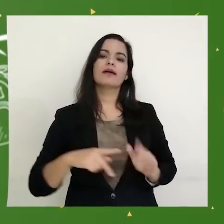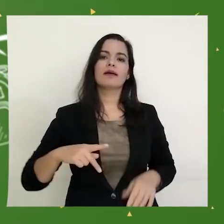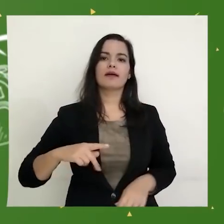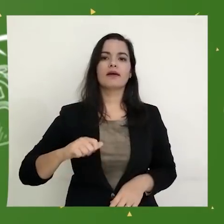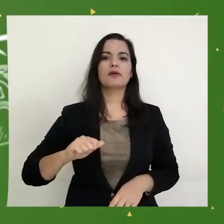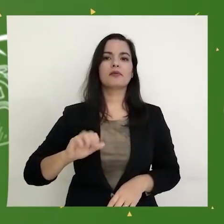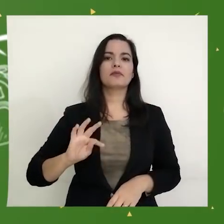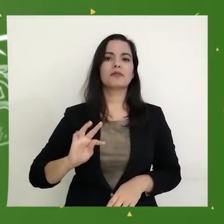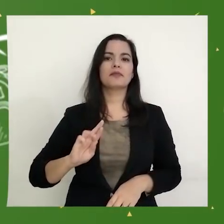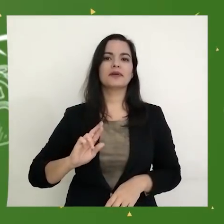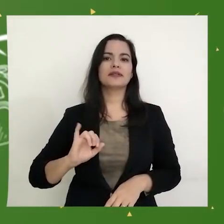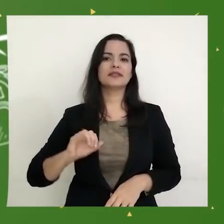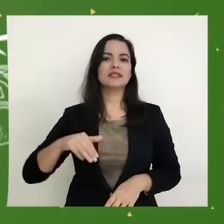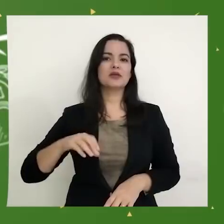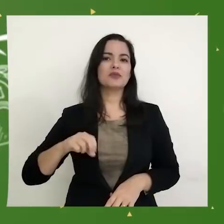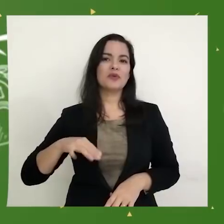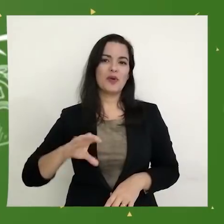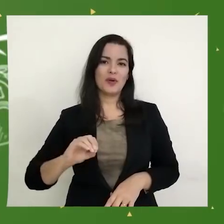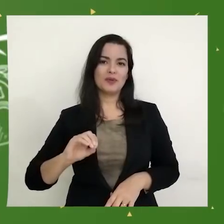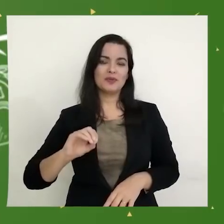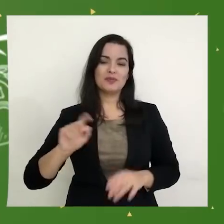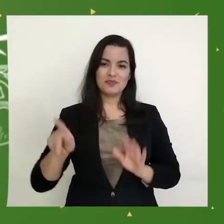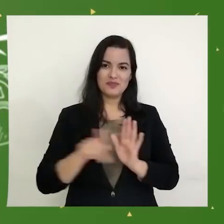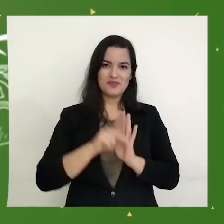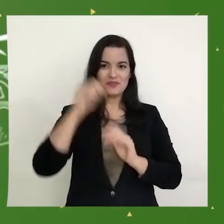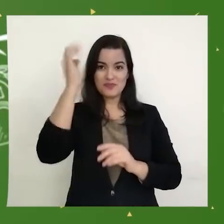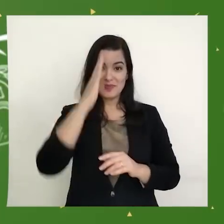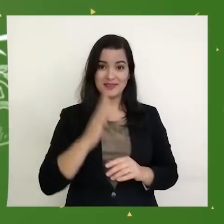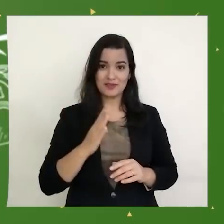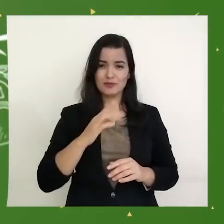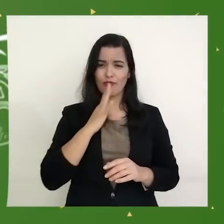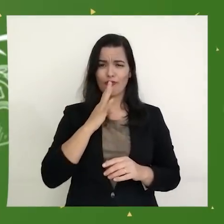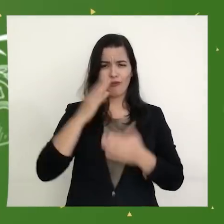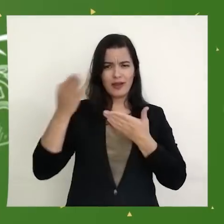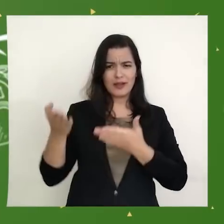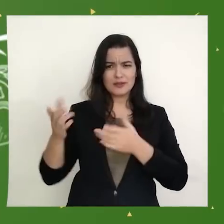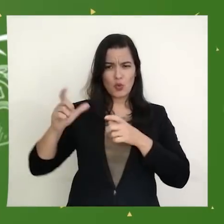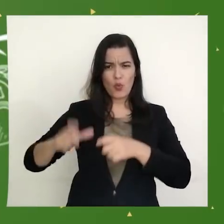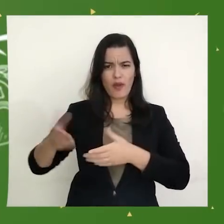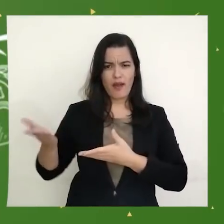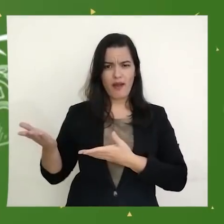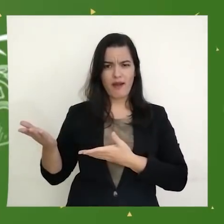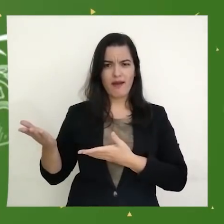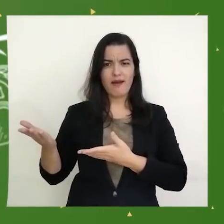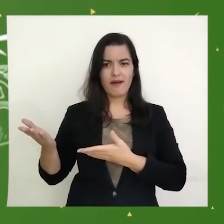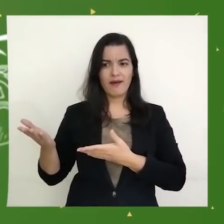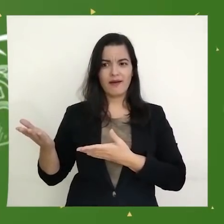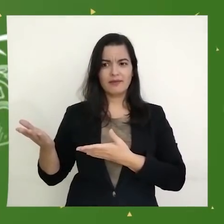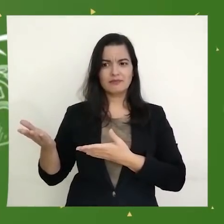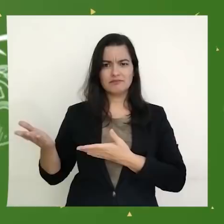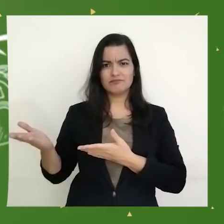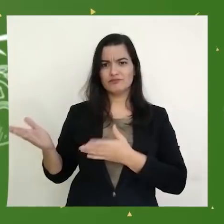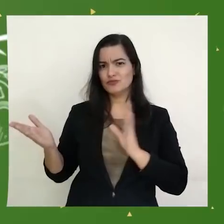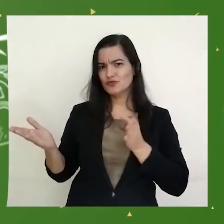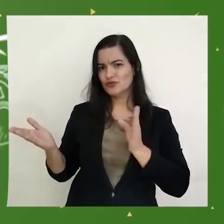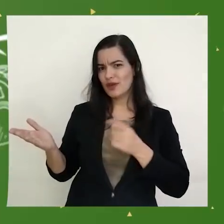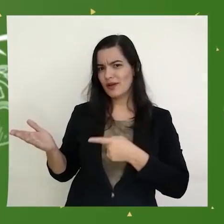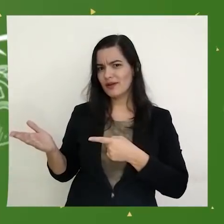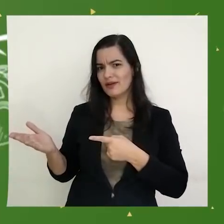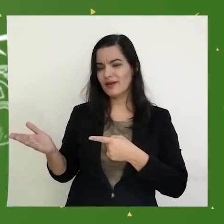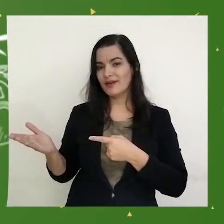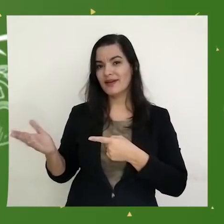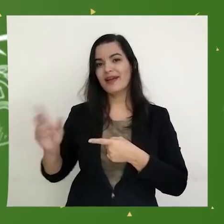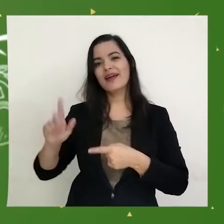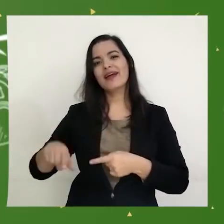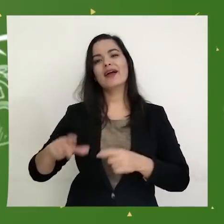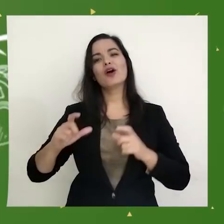patrimônio, tá bom? Então vamos lá. Sabem qual é esse local? Já ouviram falar? Aí nós